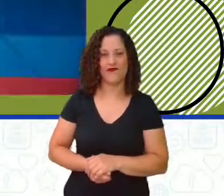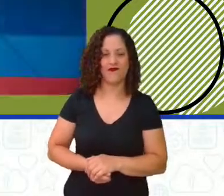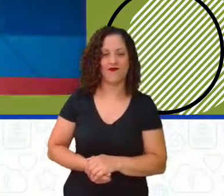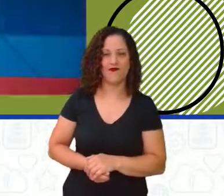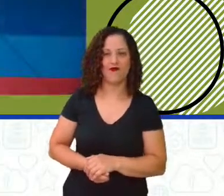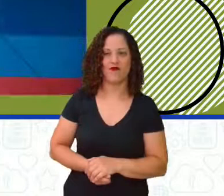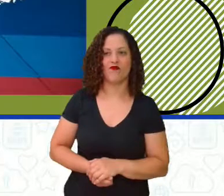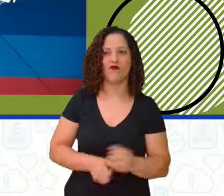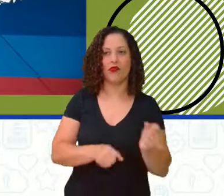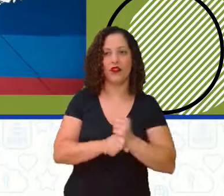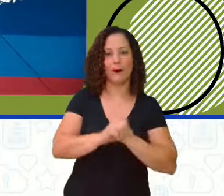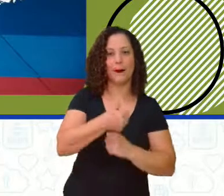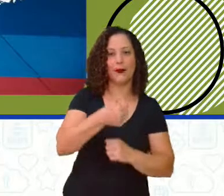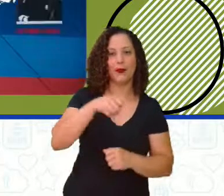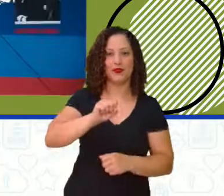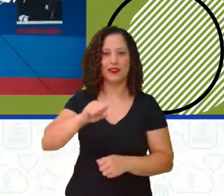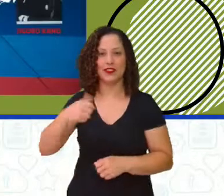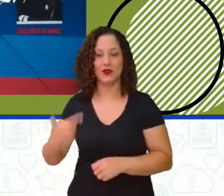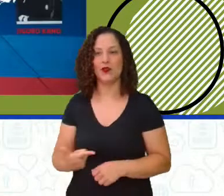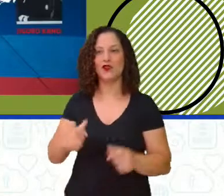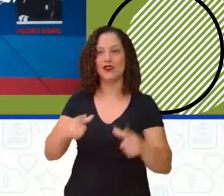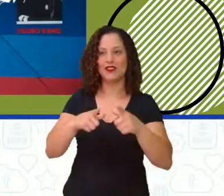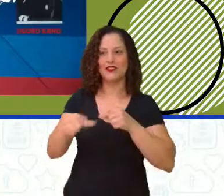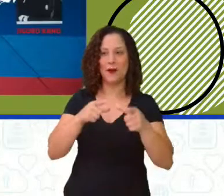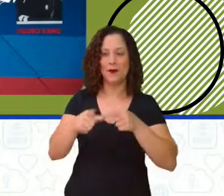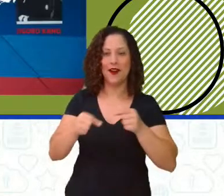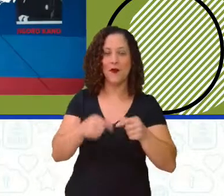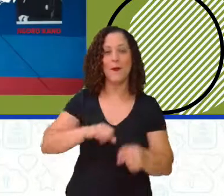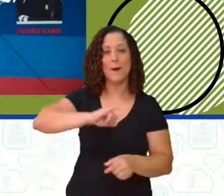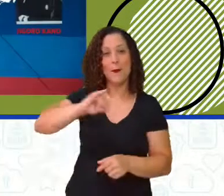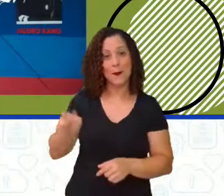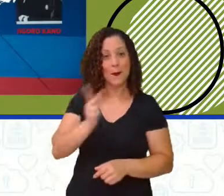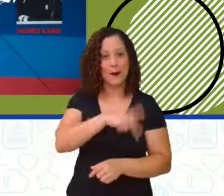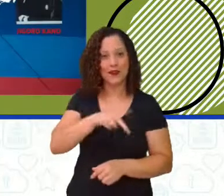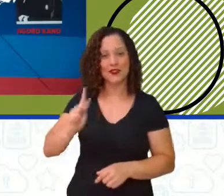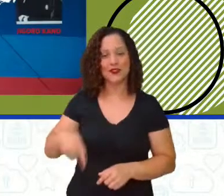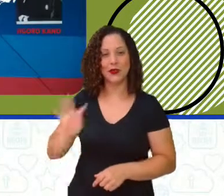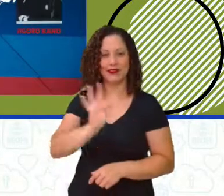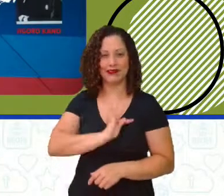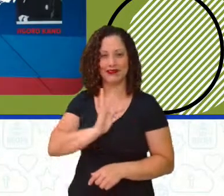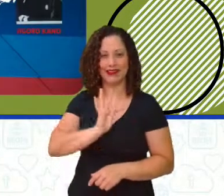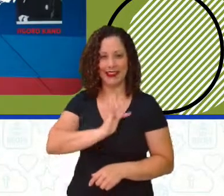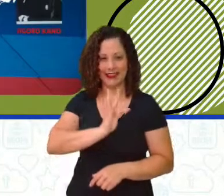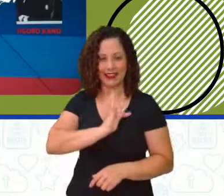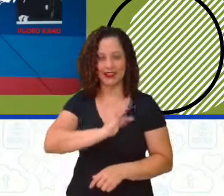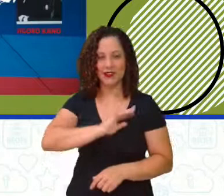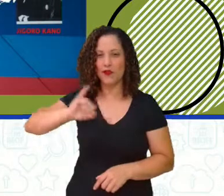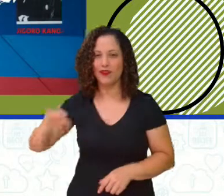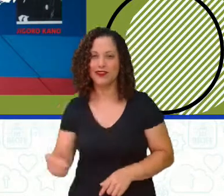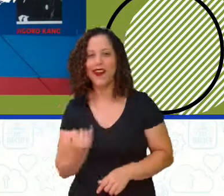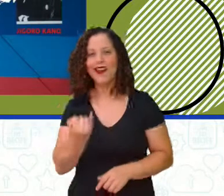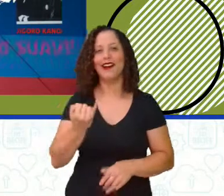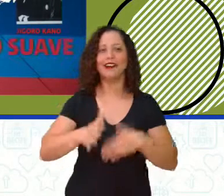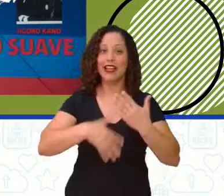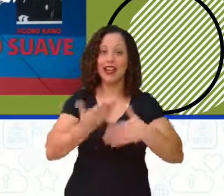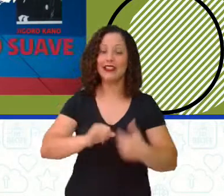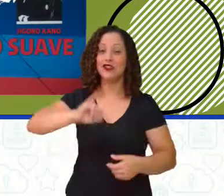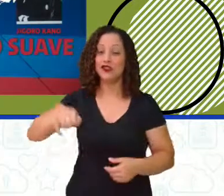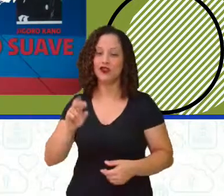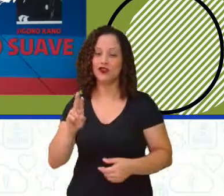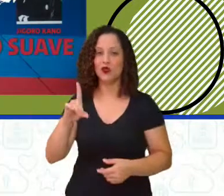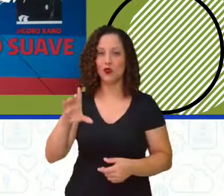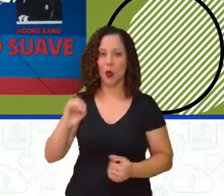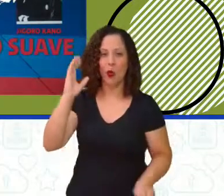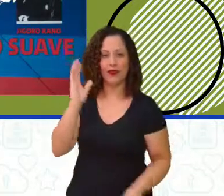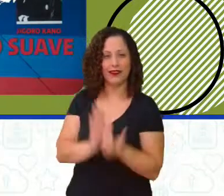Em 1882, lá no Japão, um professor chamado Jigoro Kano resolveu aproveitar algumas técnicas de uma arte marcial chamada Jujutsu e juntar com técnicas de outras lutas. Assim, ele criou o Judô, que significa caminho